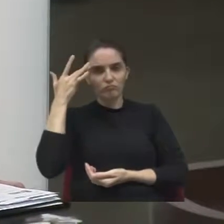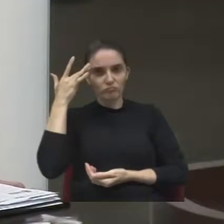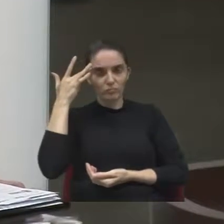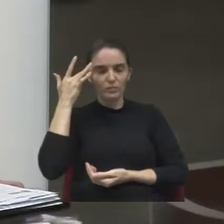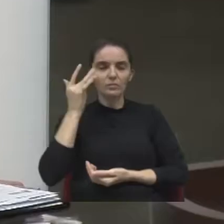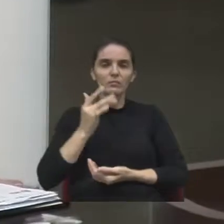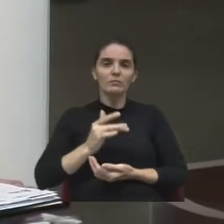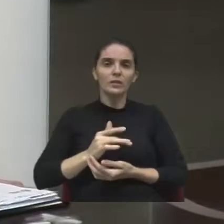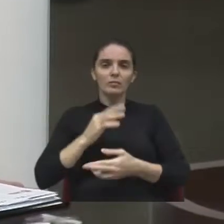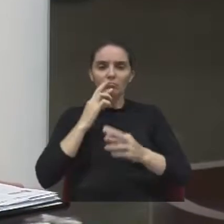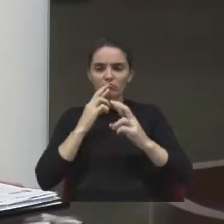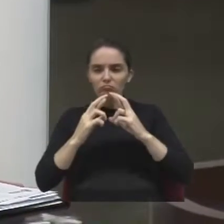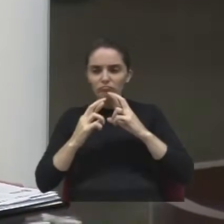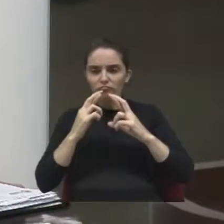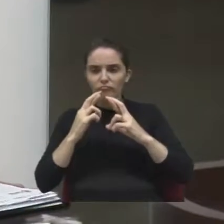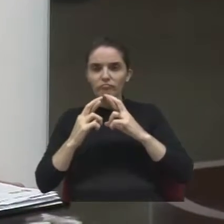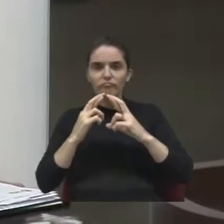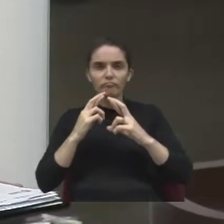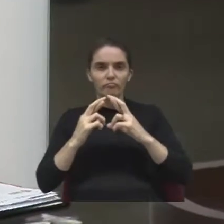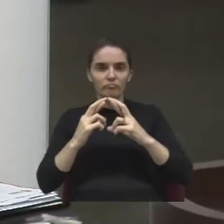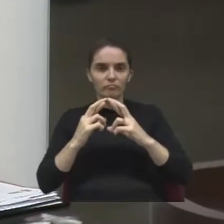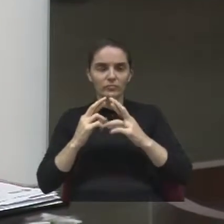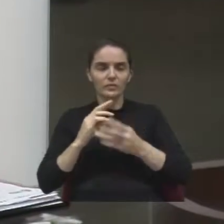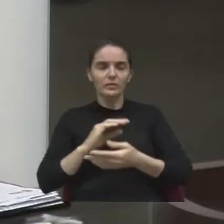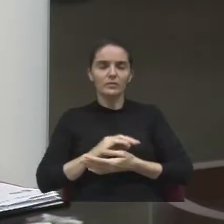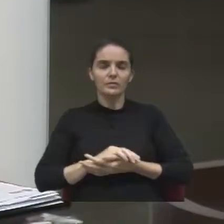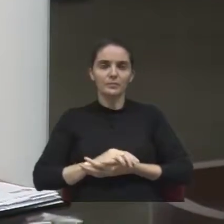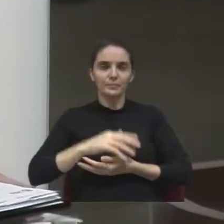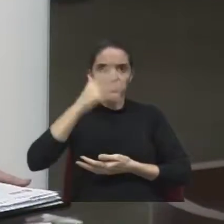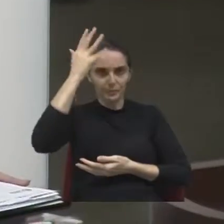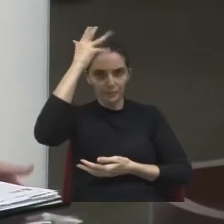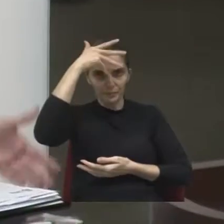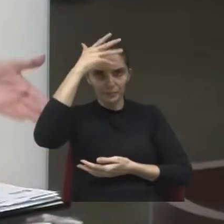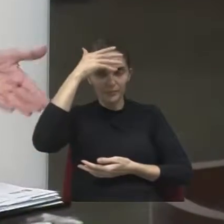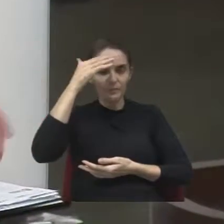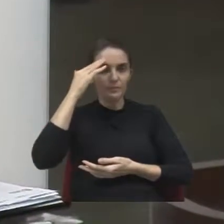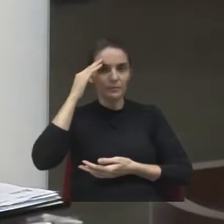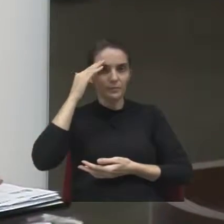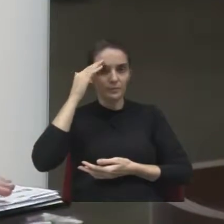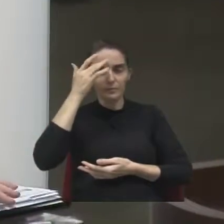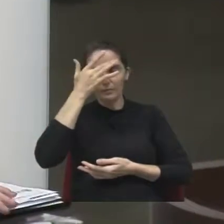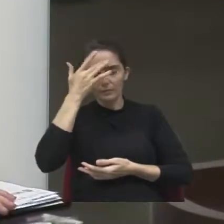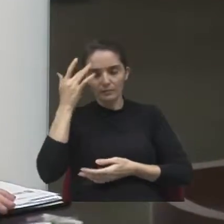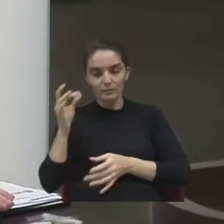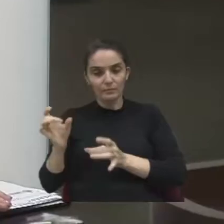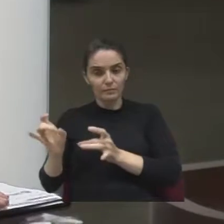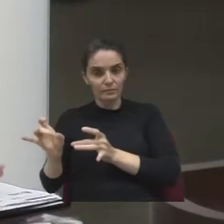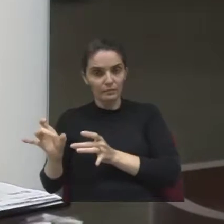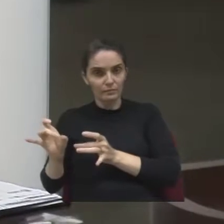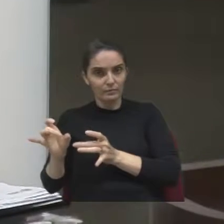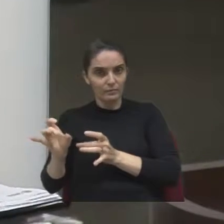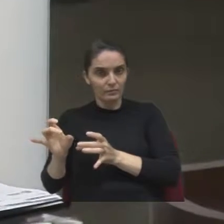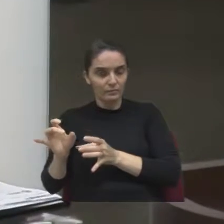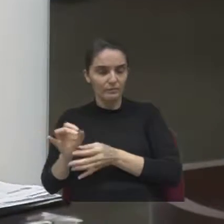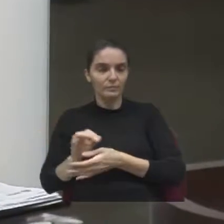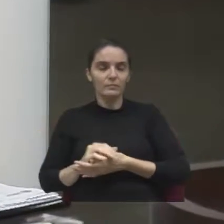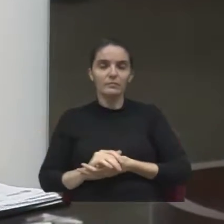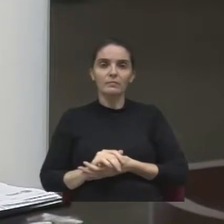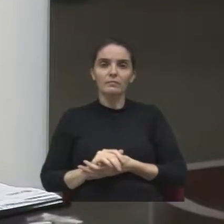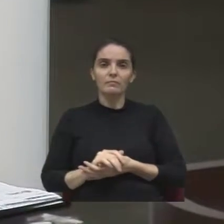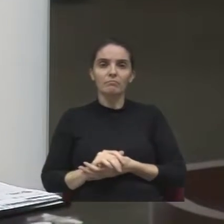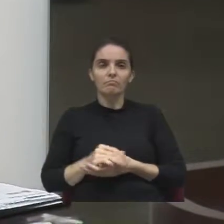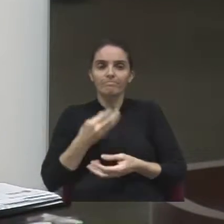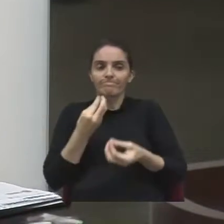reclamem, e eu entendo que muitos comerciantes não têm condições de